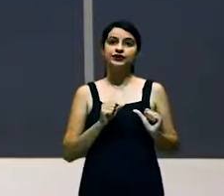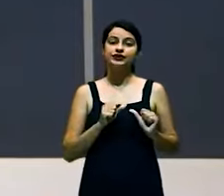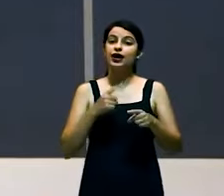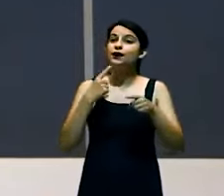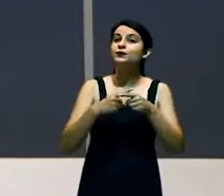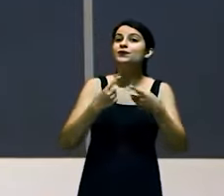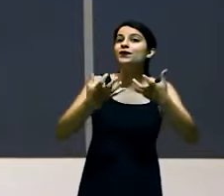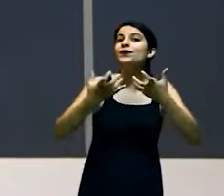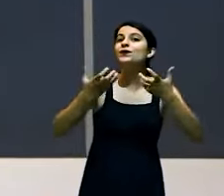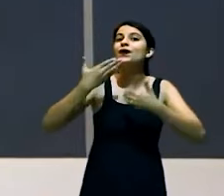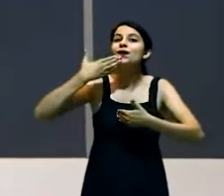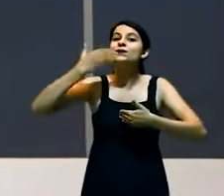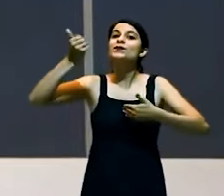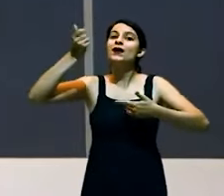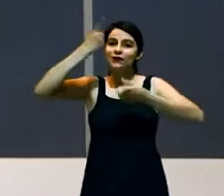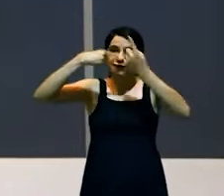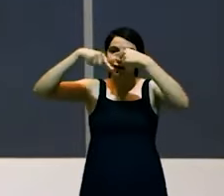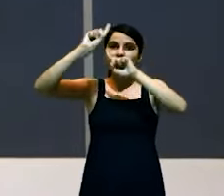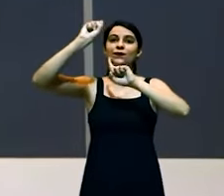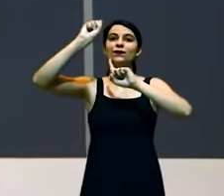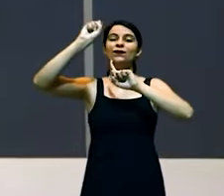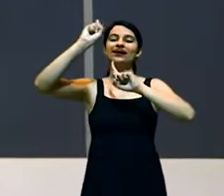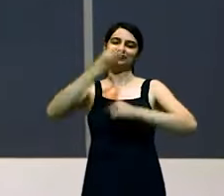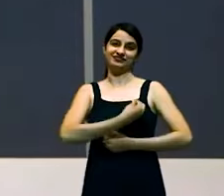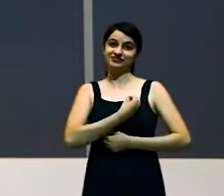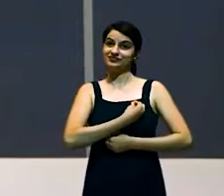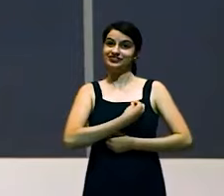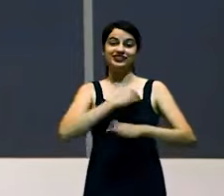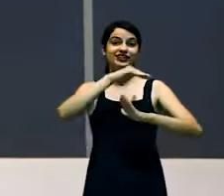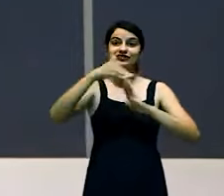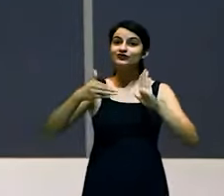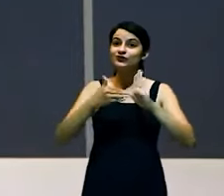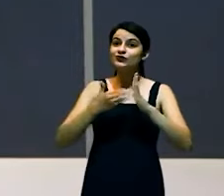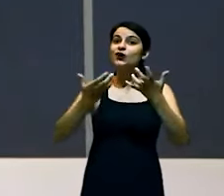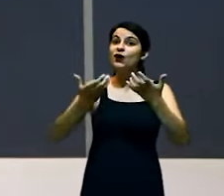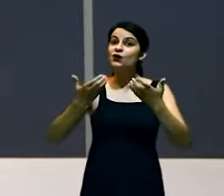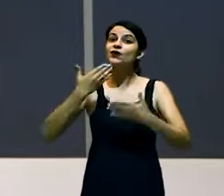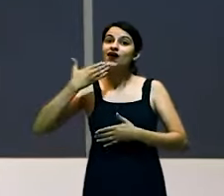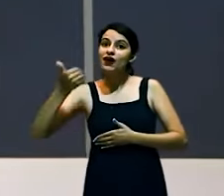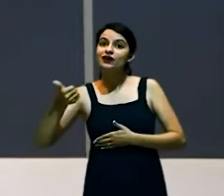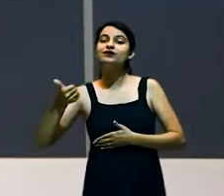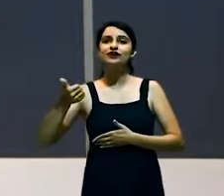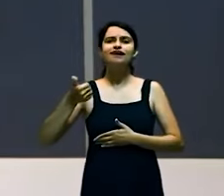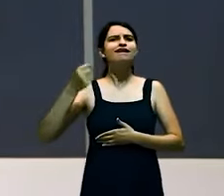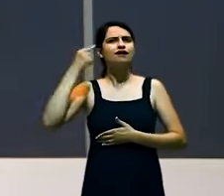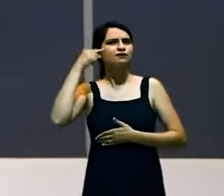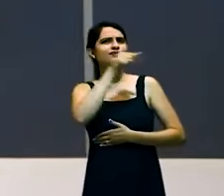porque eu quero ser melhor, eu quero ter qualidade em tudo, eu quero, e eu acho que você